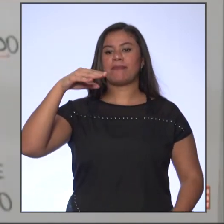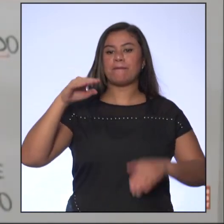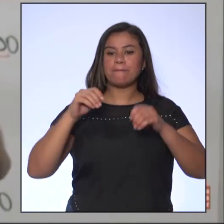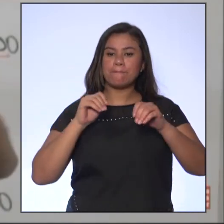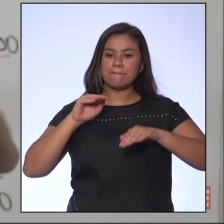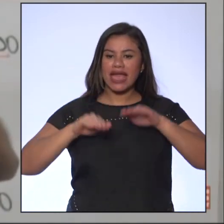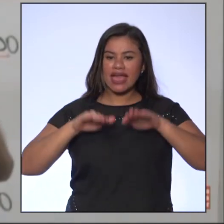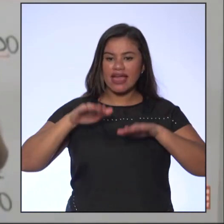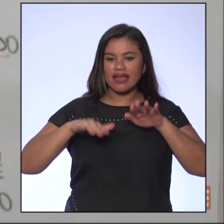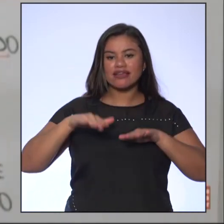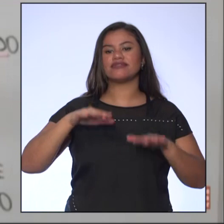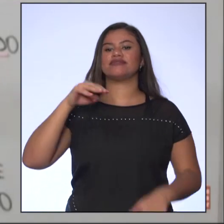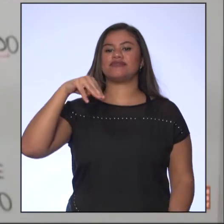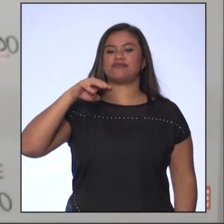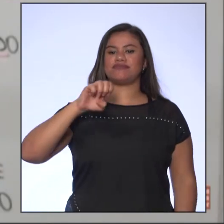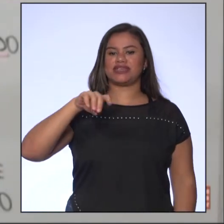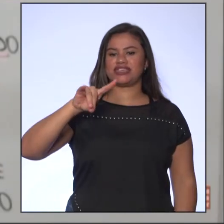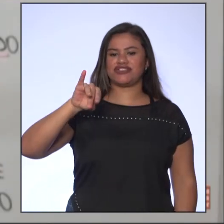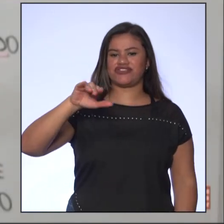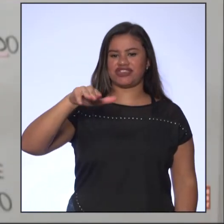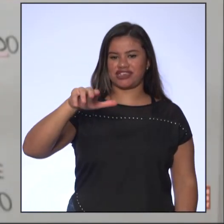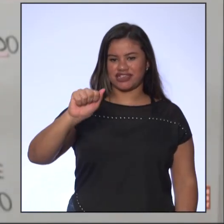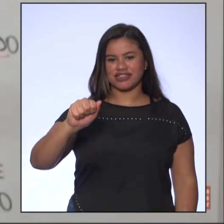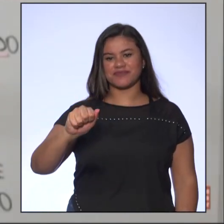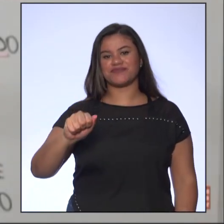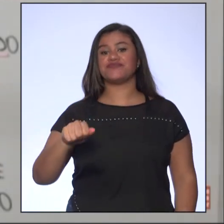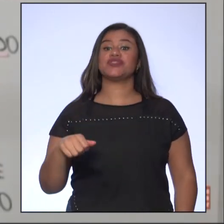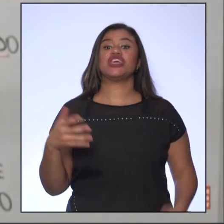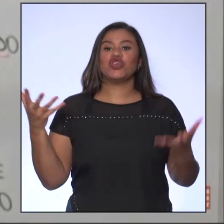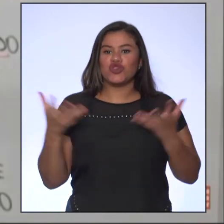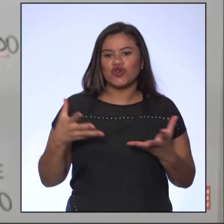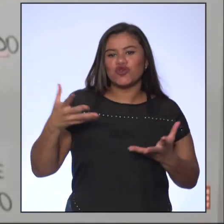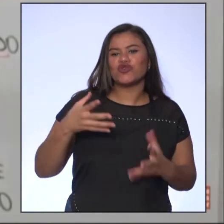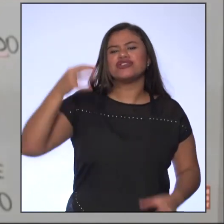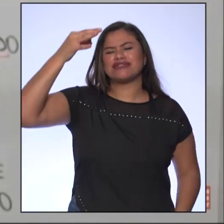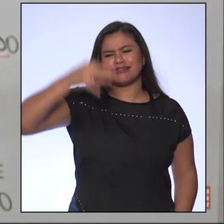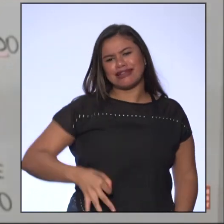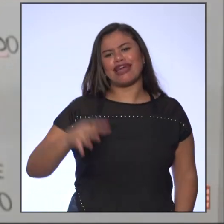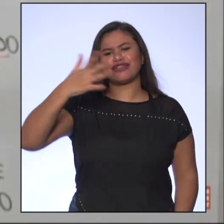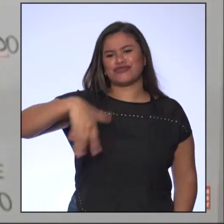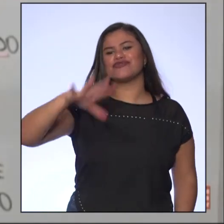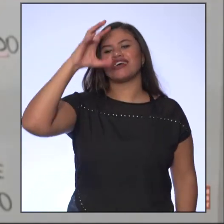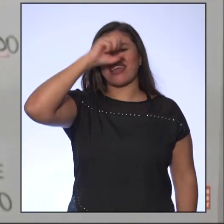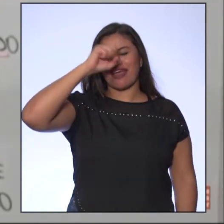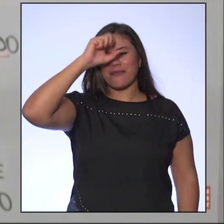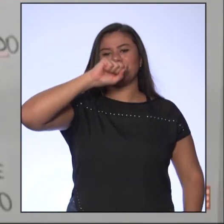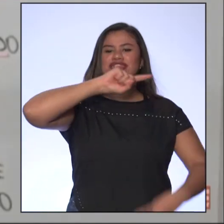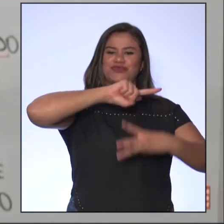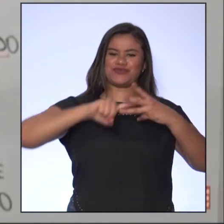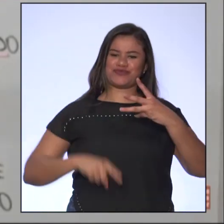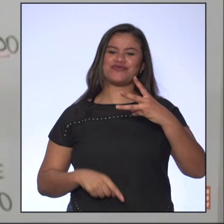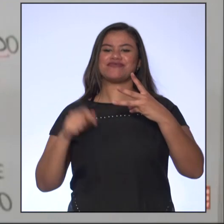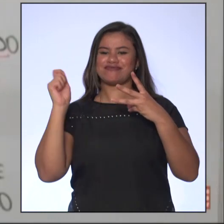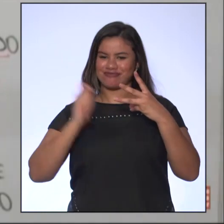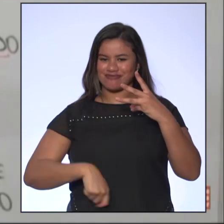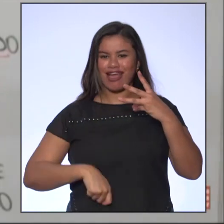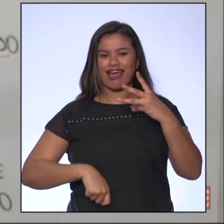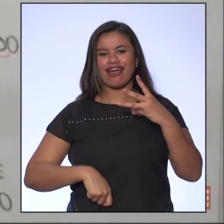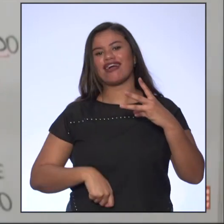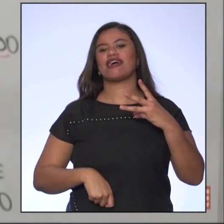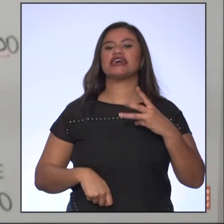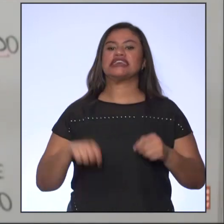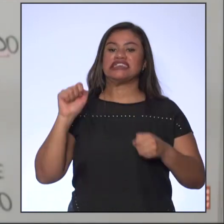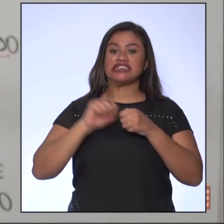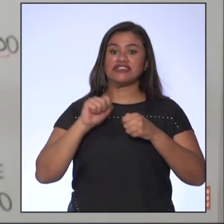E você vai aprender hoje, você não vai sair daqui sem saber média, moda, mediana e